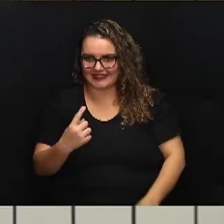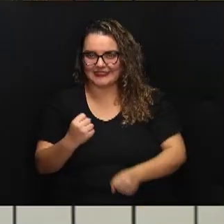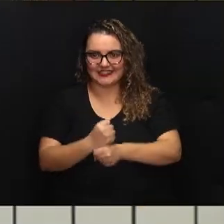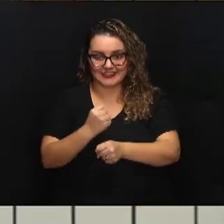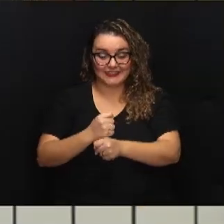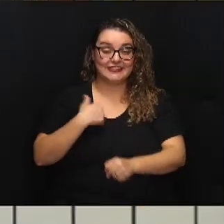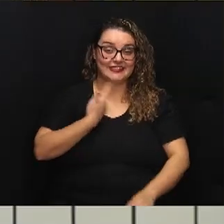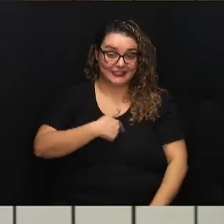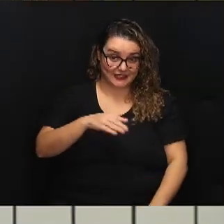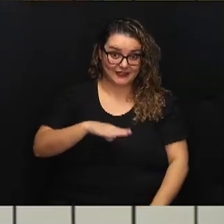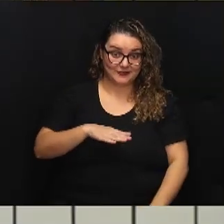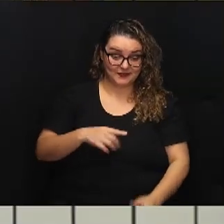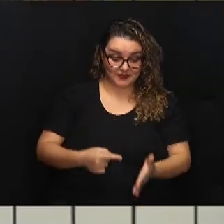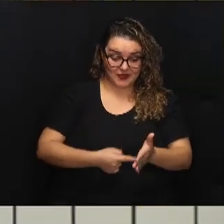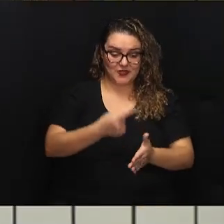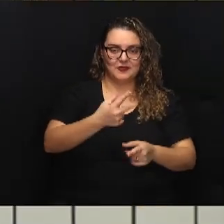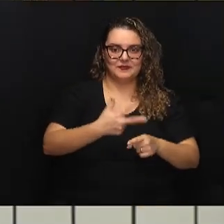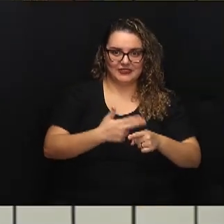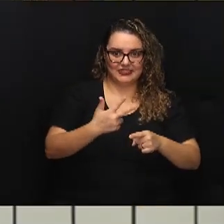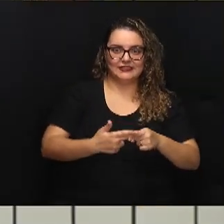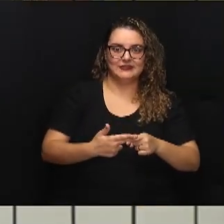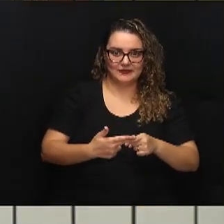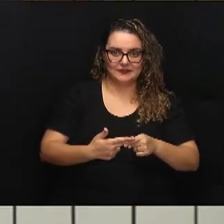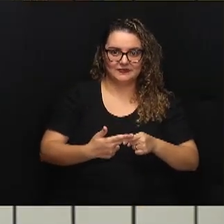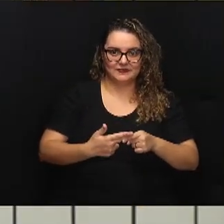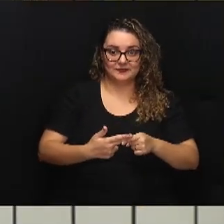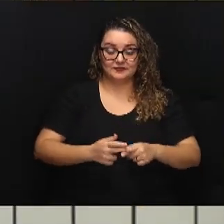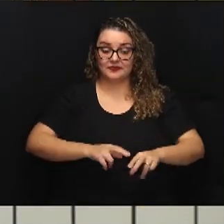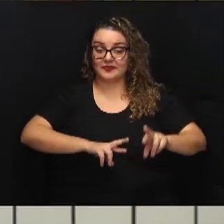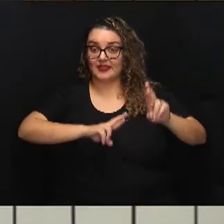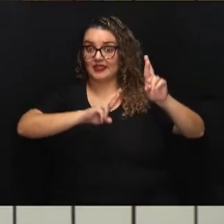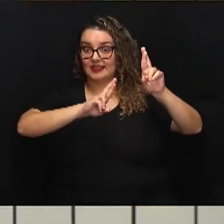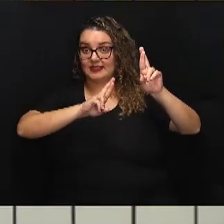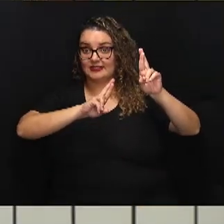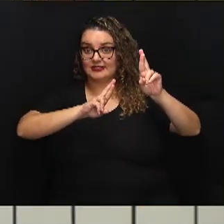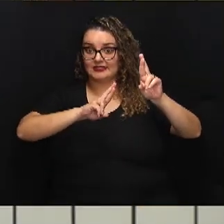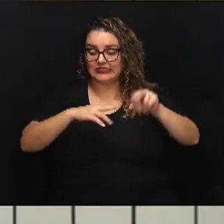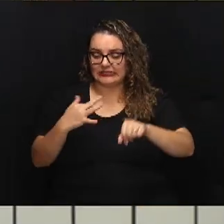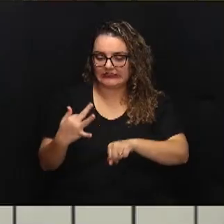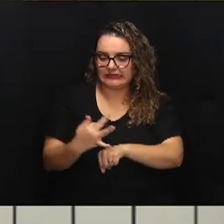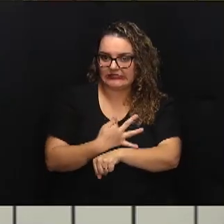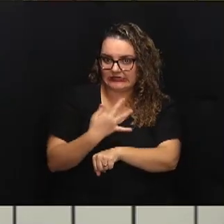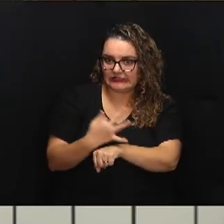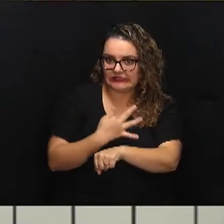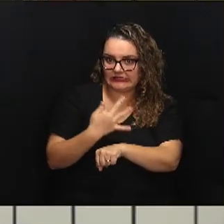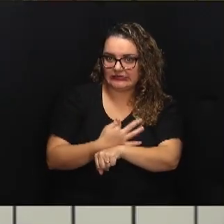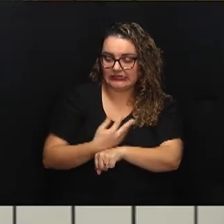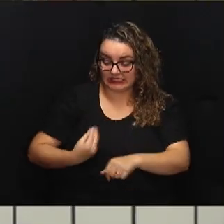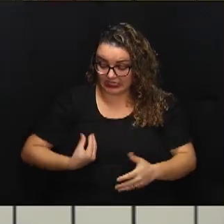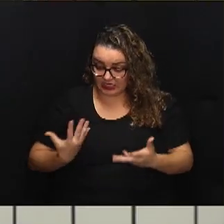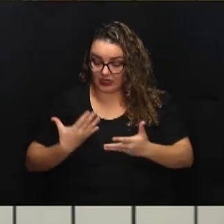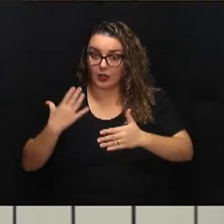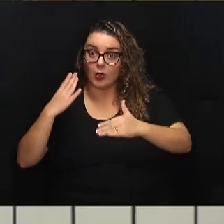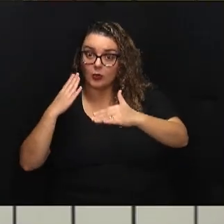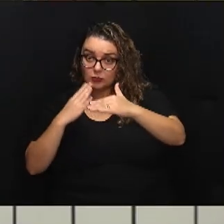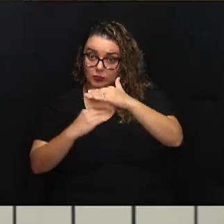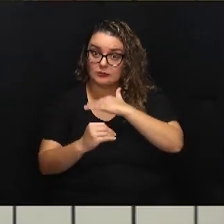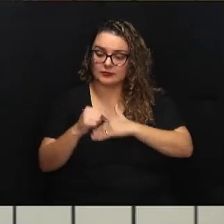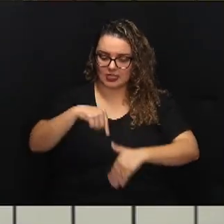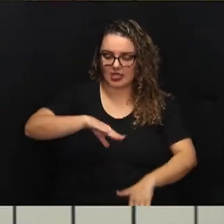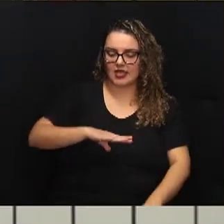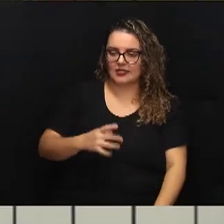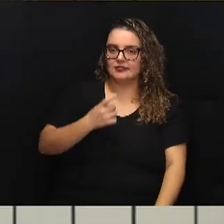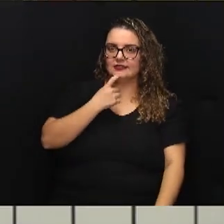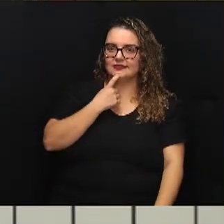cidade. O primeiro episódio é Esperança e Resistência, a vida dos migrantes em